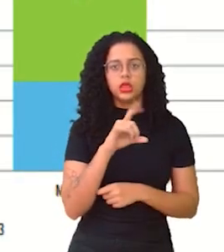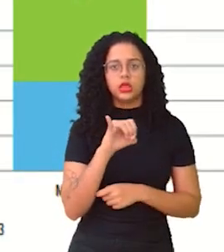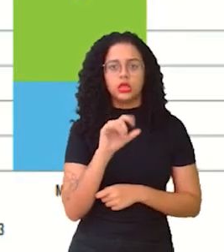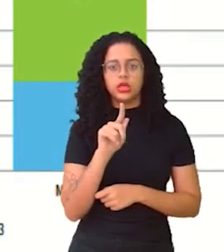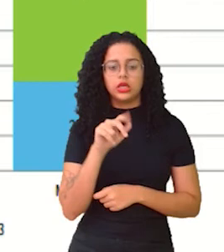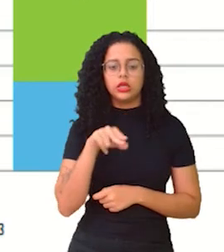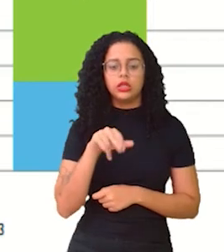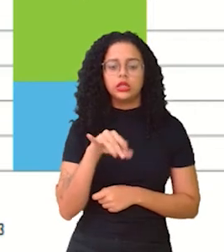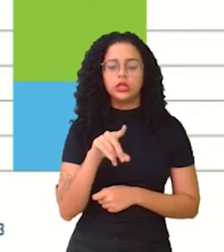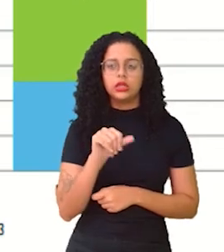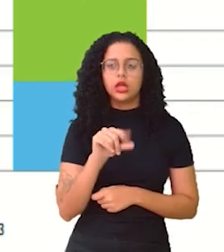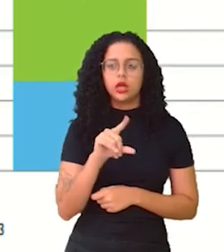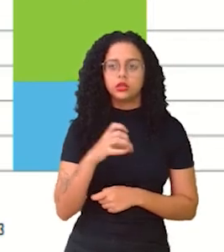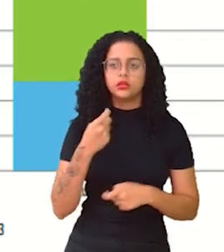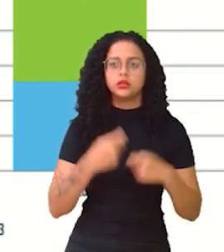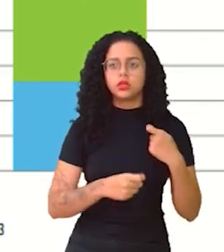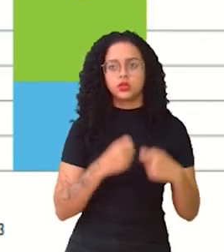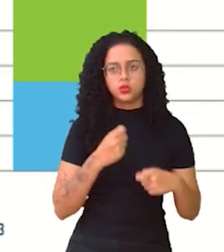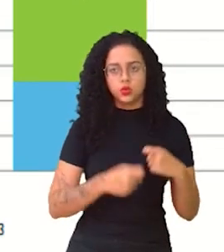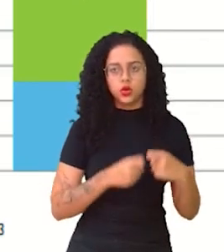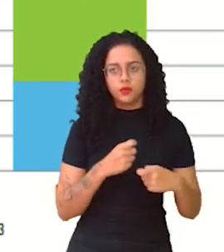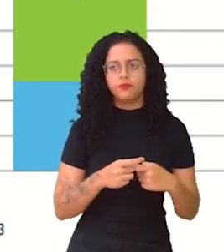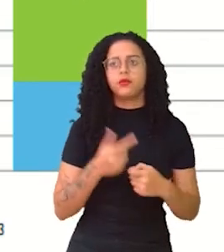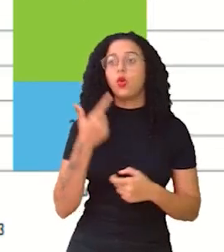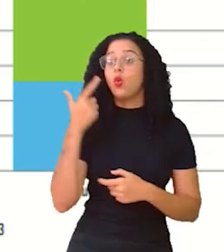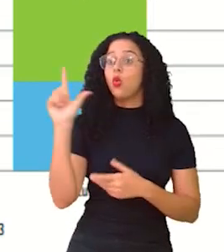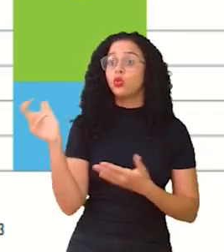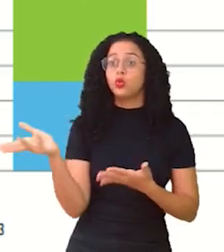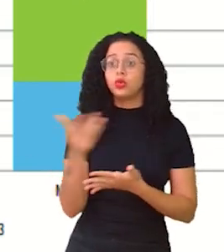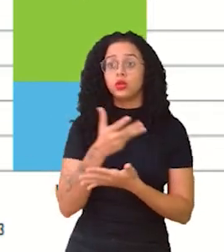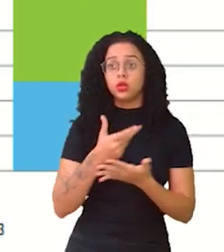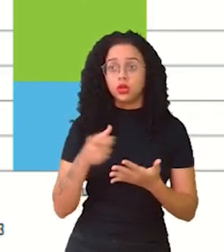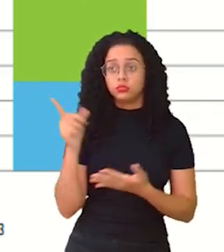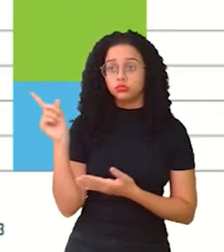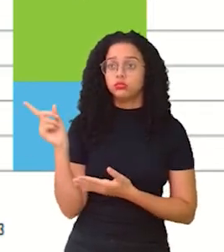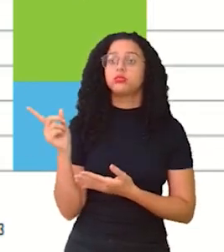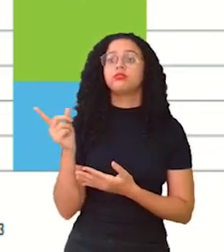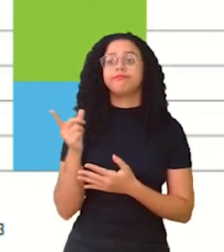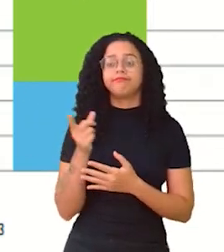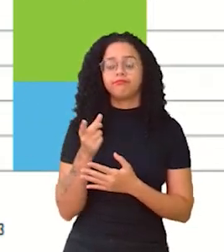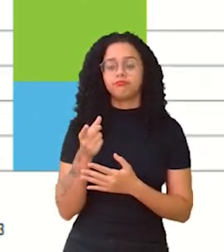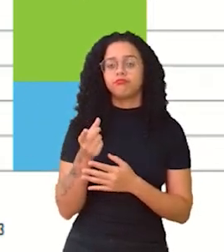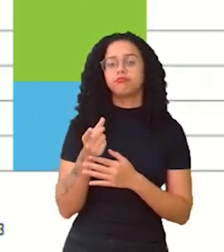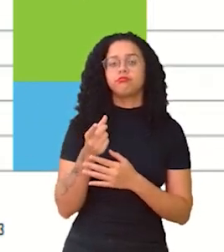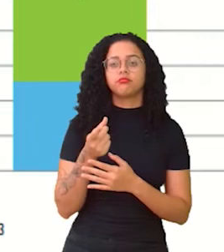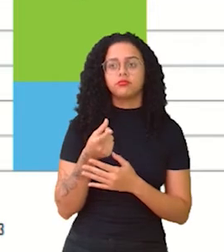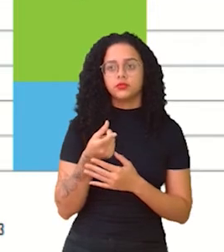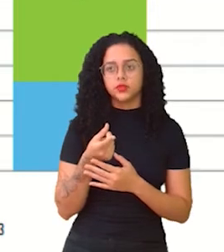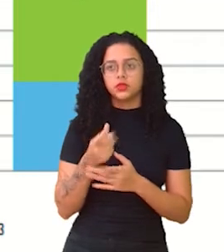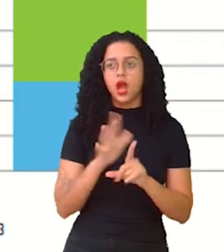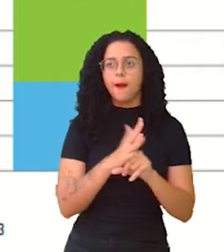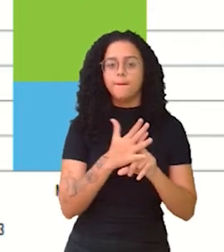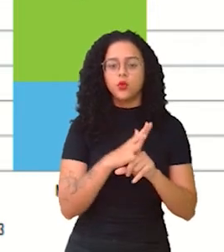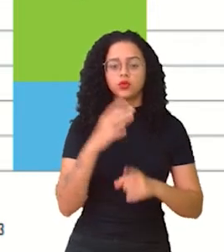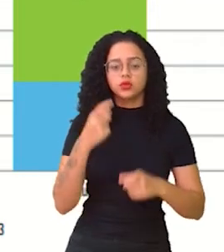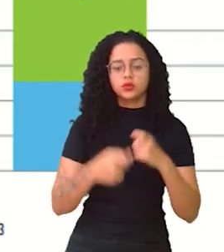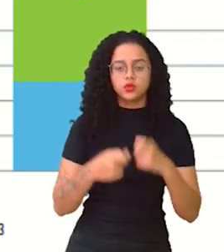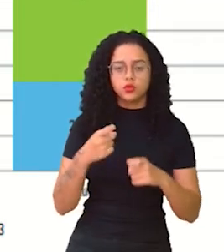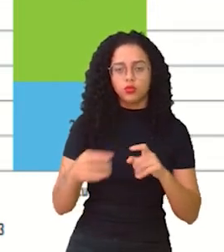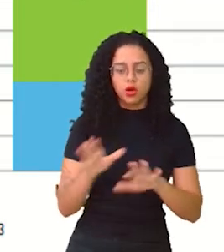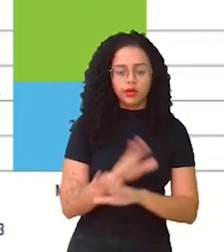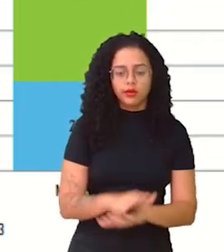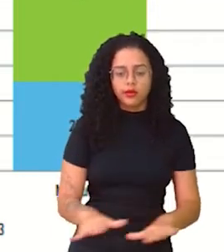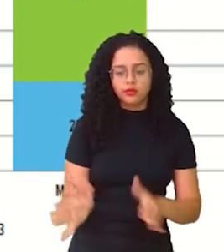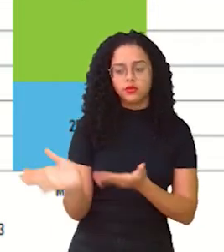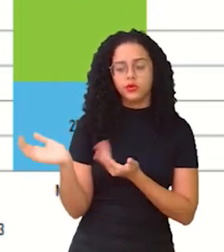para vocês, outros dados, que é o dado sobre a exploração sexual de crianças e adolescentes, né? Então, adolescentes aí